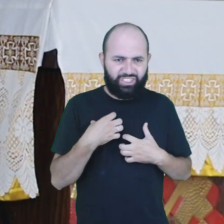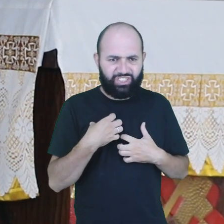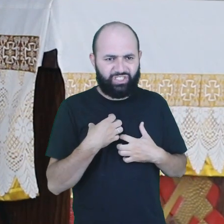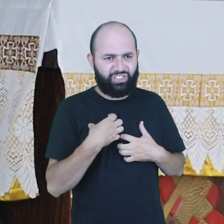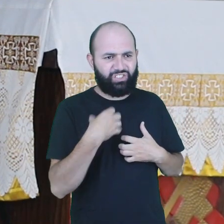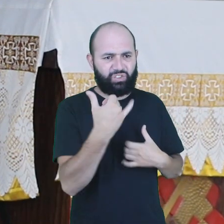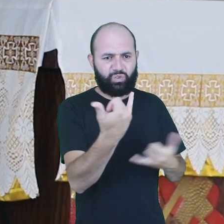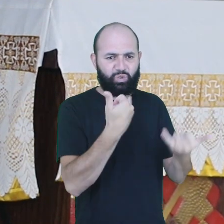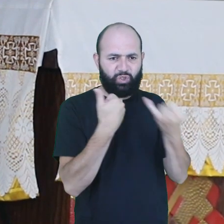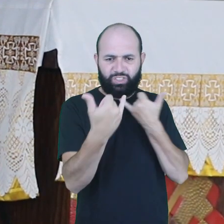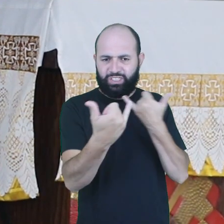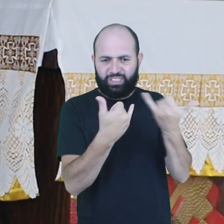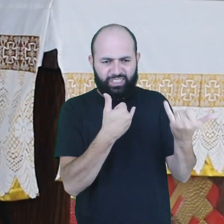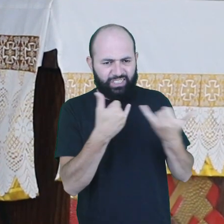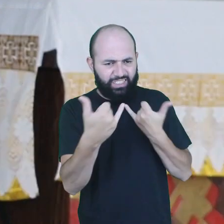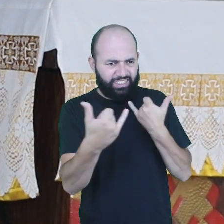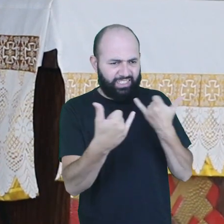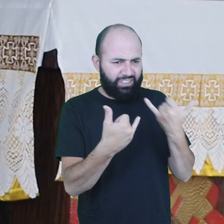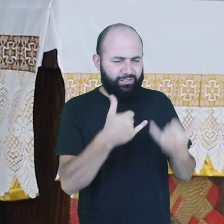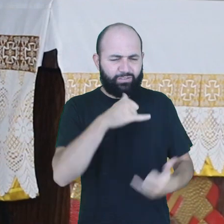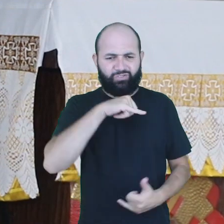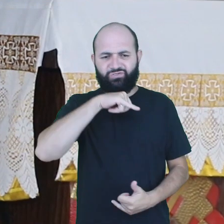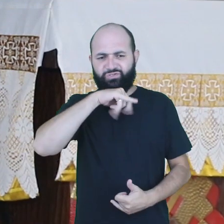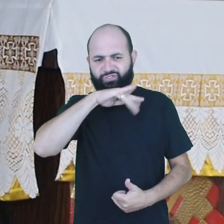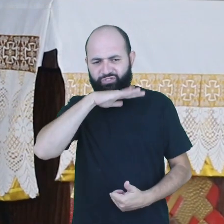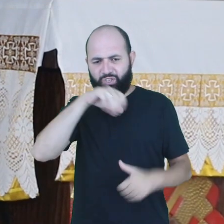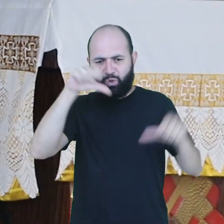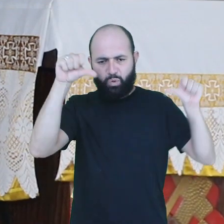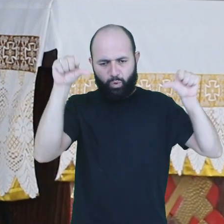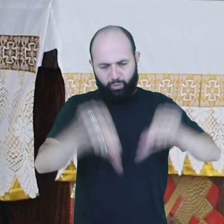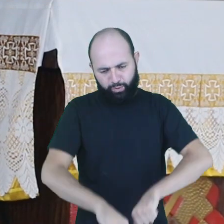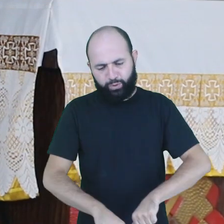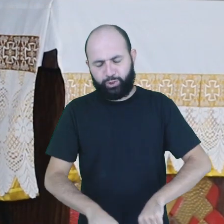pior notícia que qualquer ser humano pode receber.